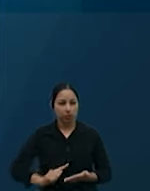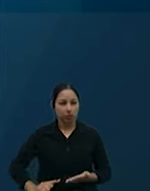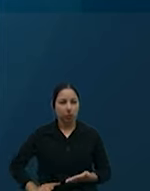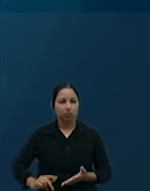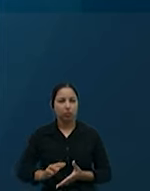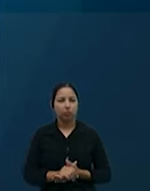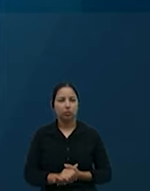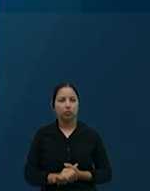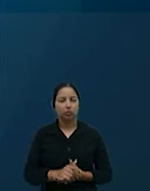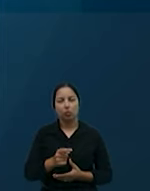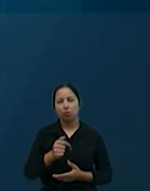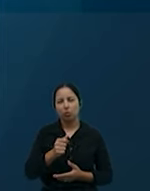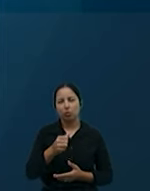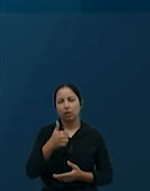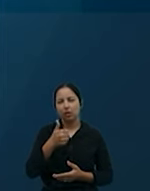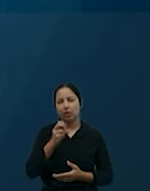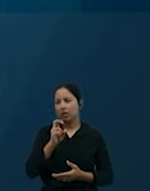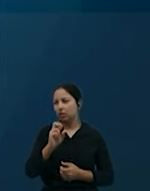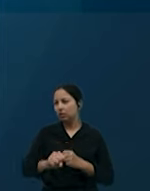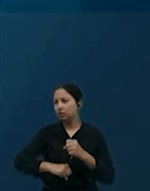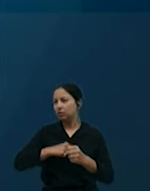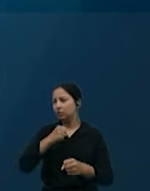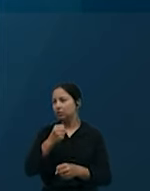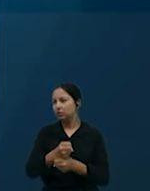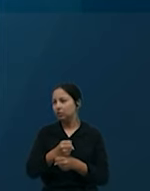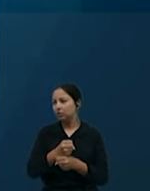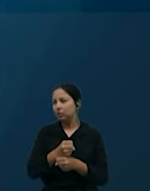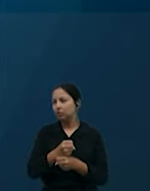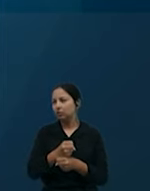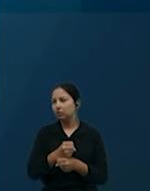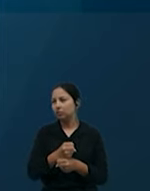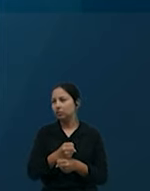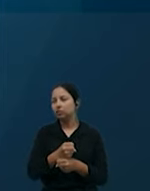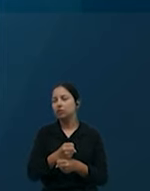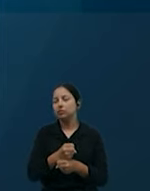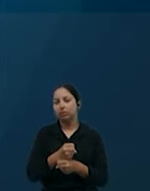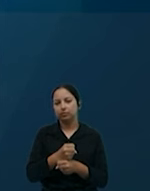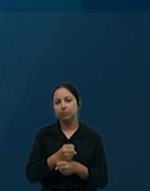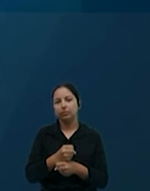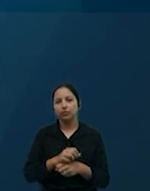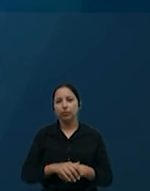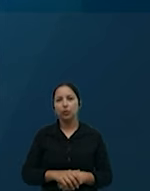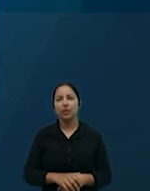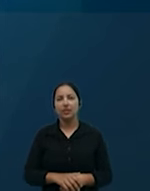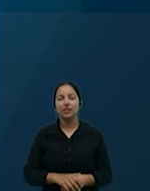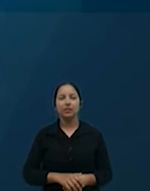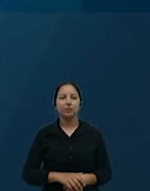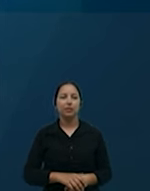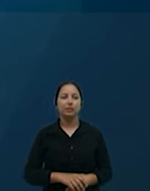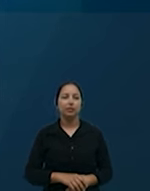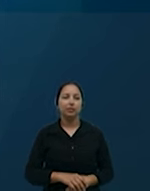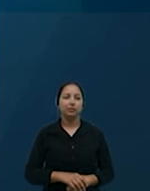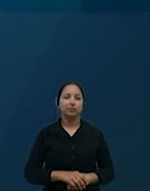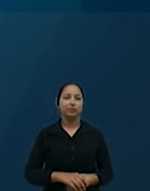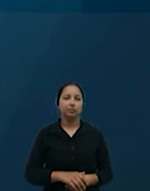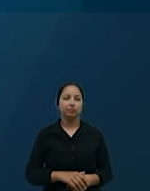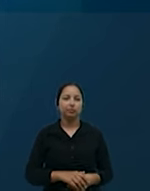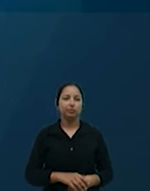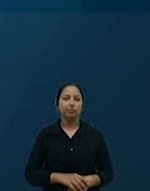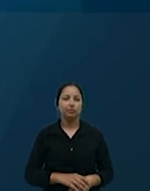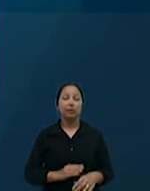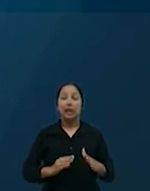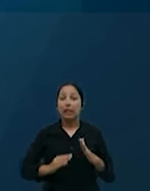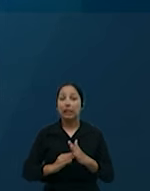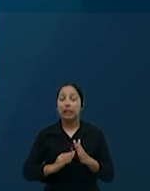quase 15 anos depois, em 2009, ela se limitou, no tocante à legitimidade ativa, limitou-se a dizer